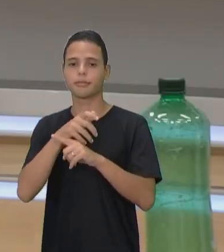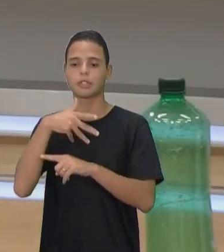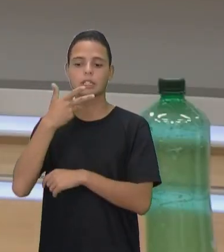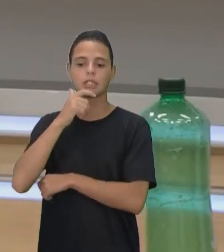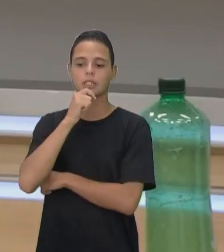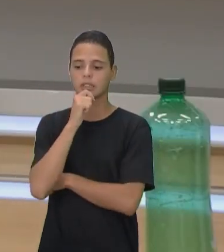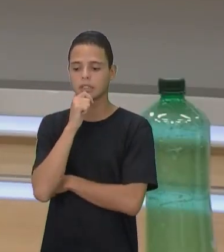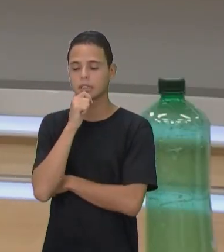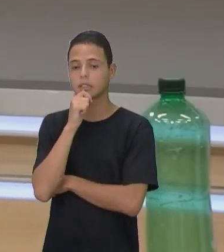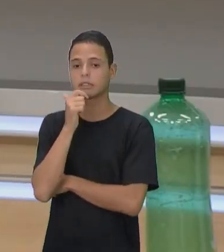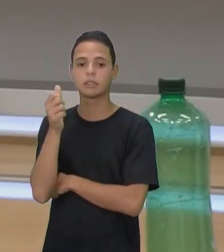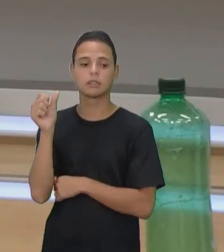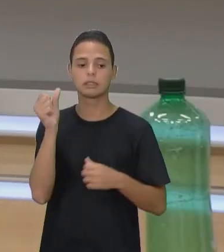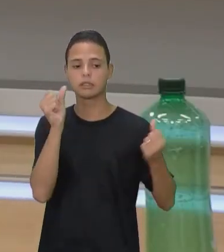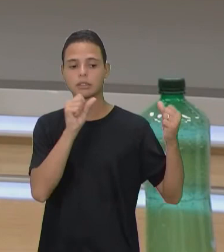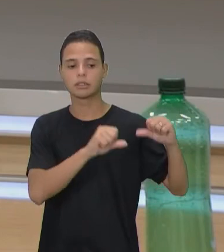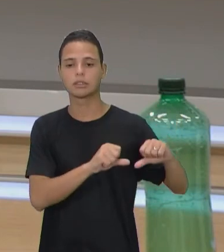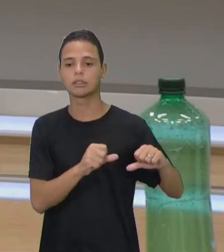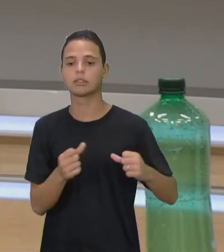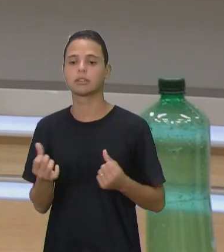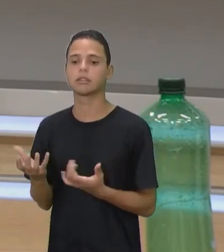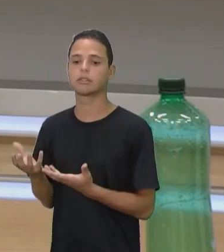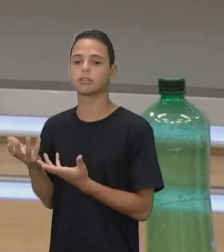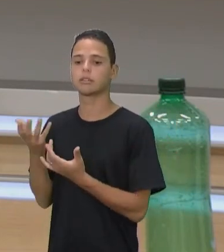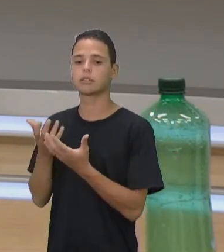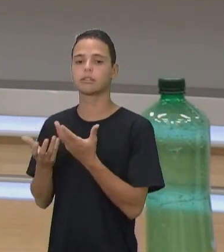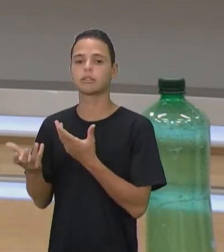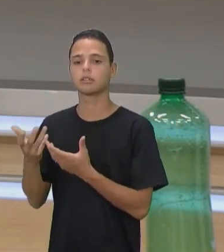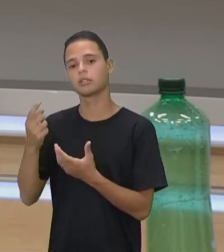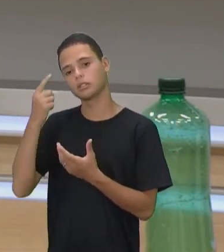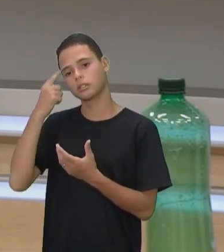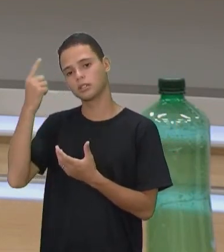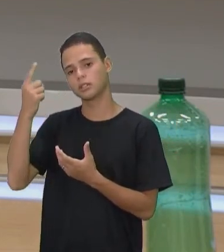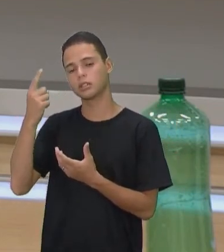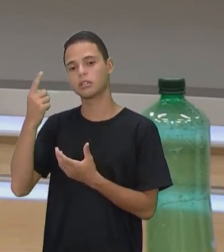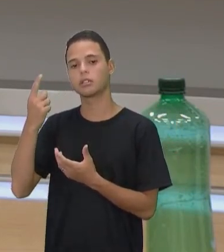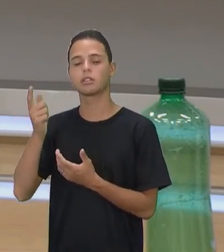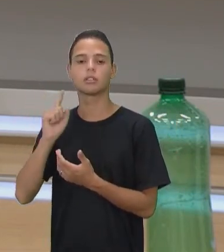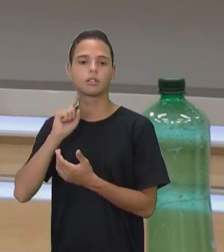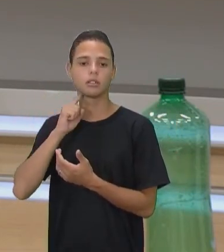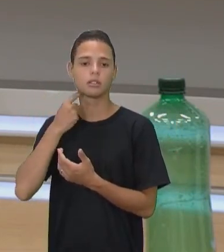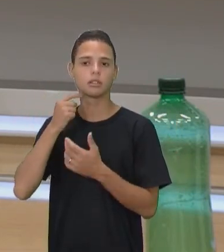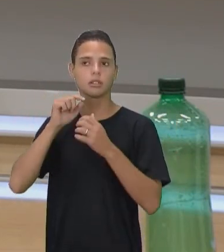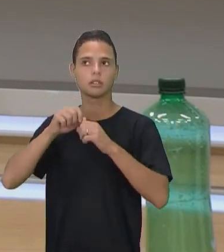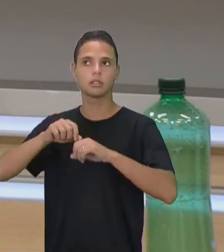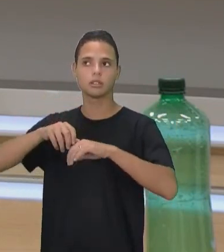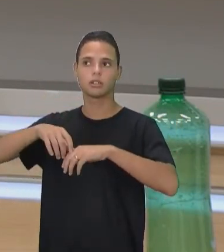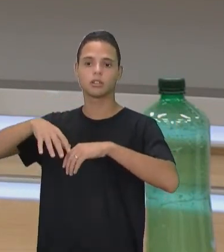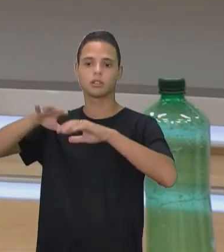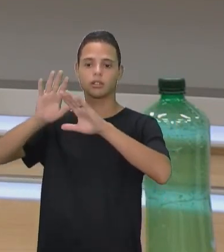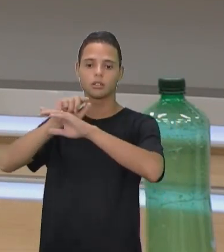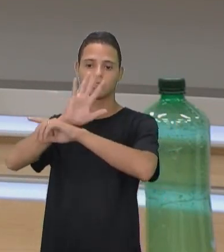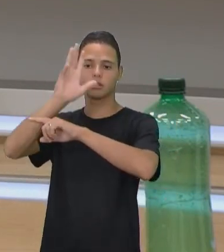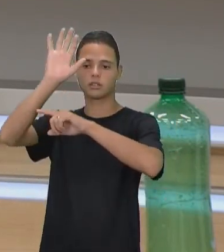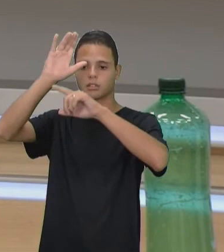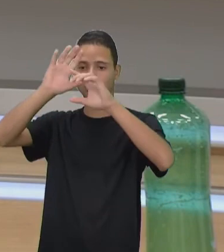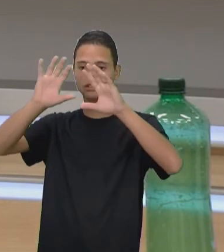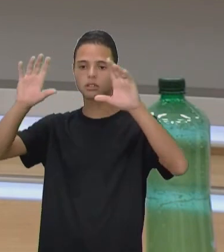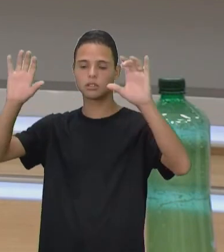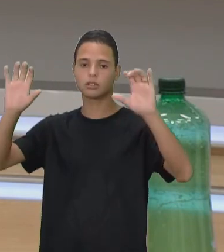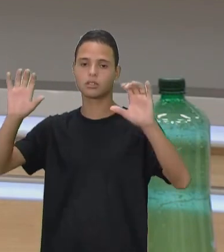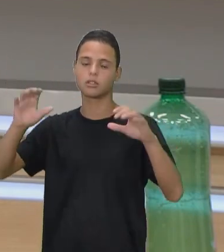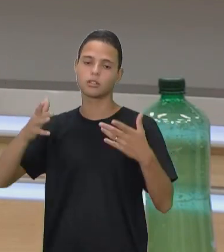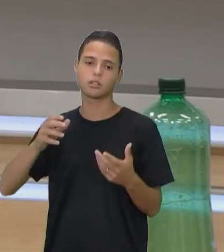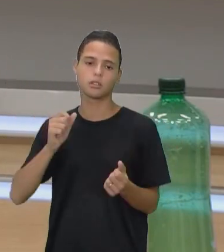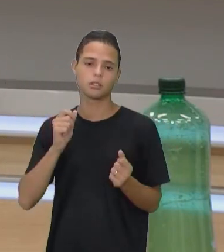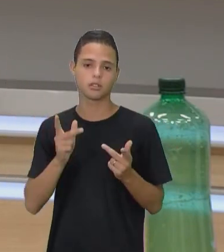o pior, o lixão ou a incineração quando a gente pensa em poluição. Porque a que custo é a incineração? Beleza,